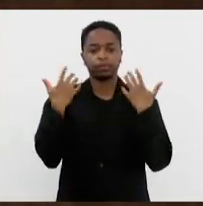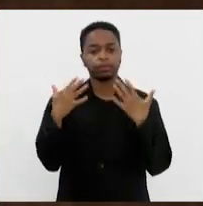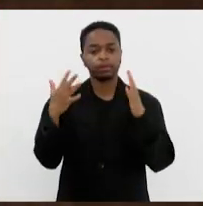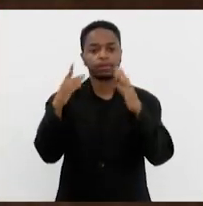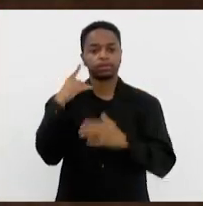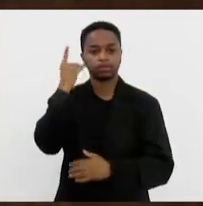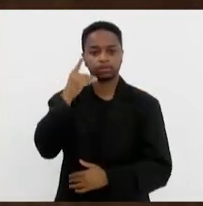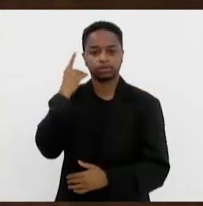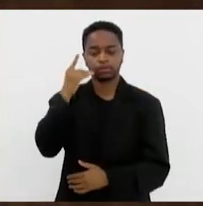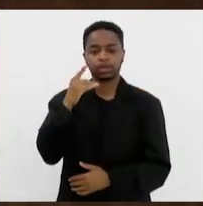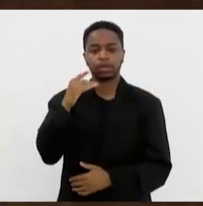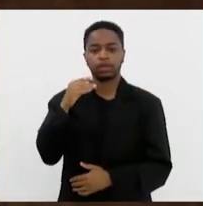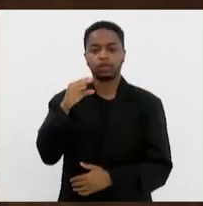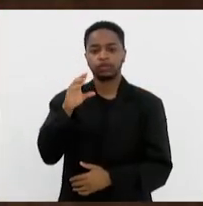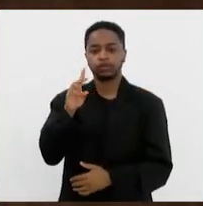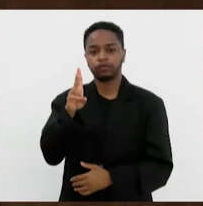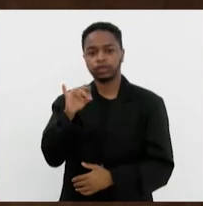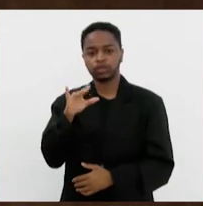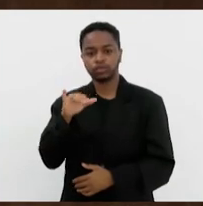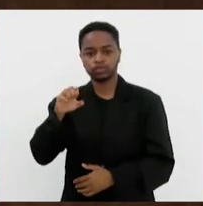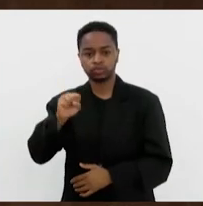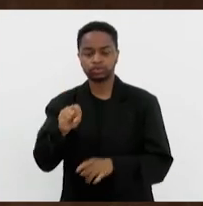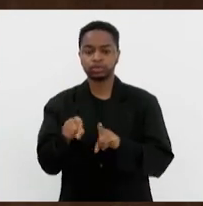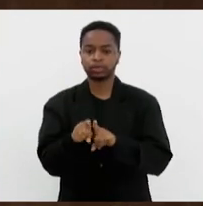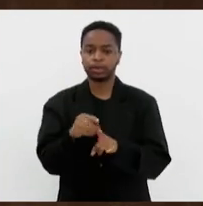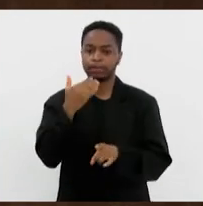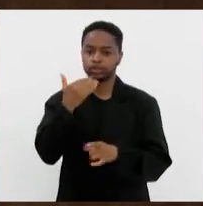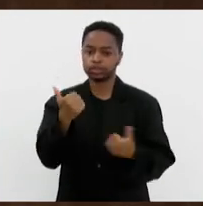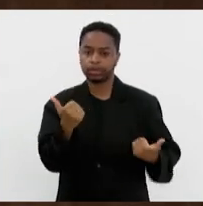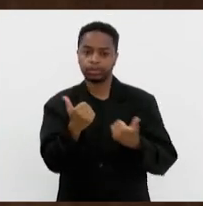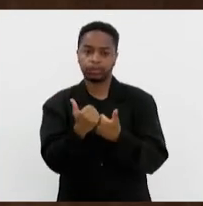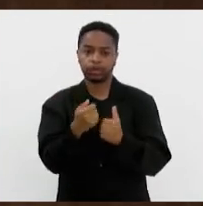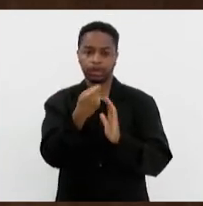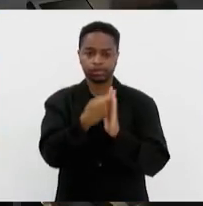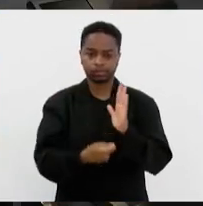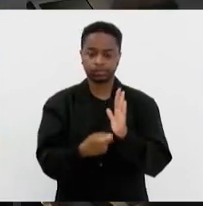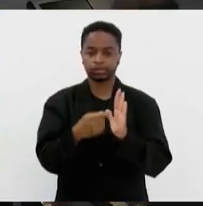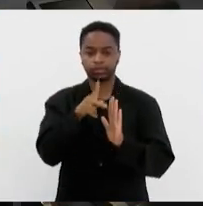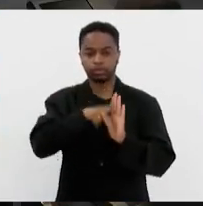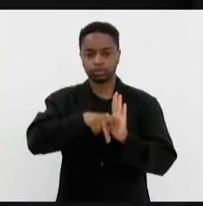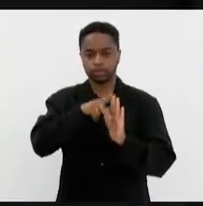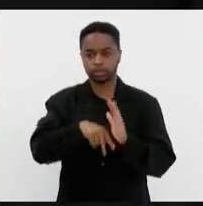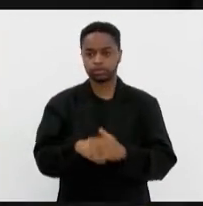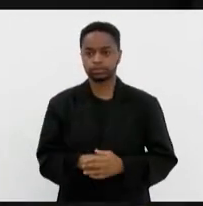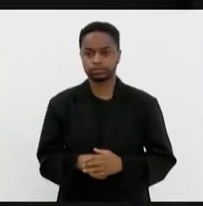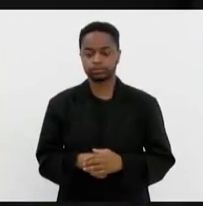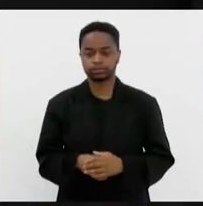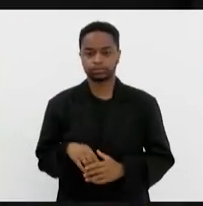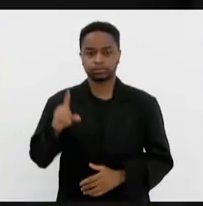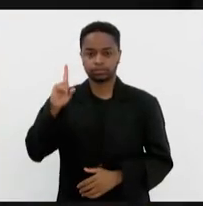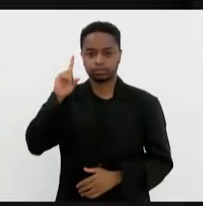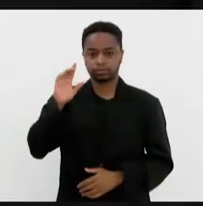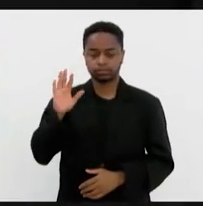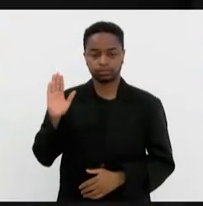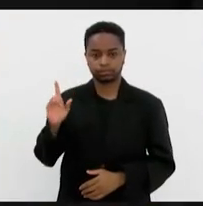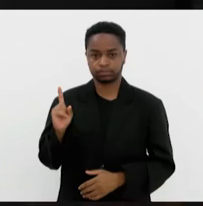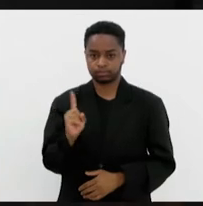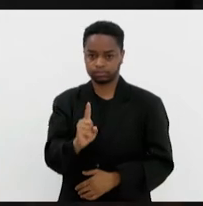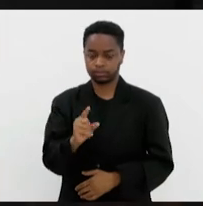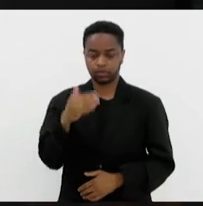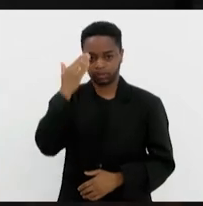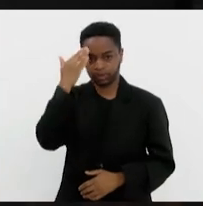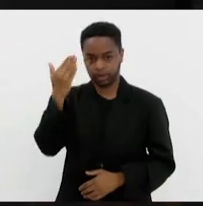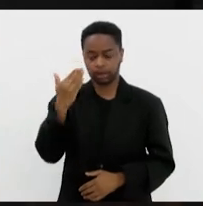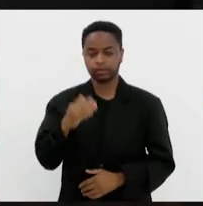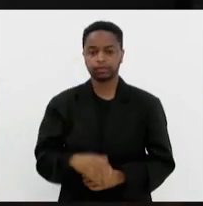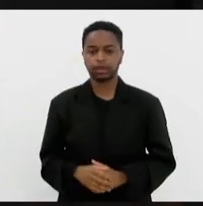deputado Cozzolino, né, e pedir a coautoria desse projeto. Pela ordem, presidente. Obrigado, deputada Lucinha.